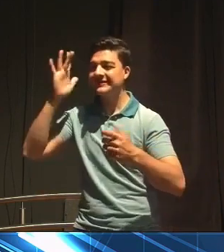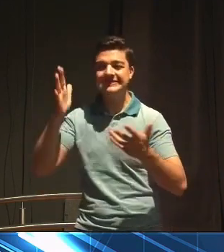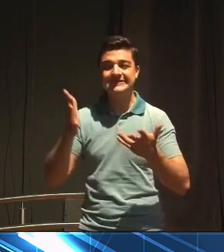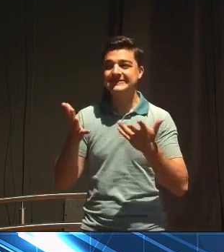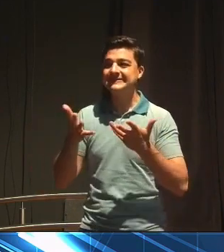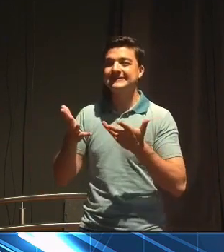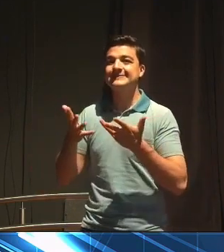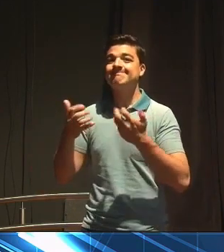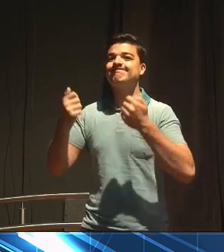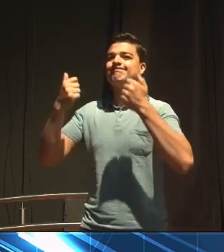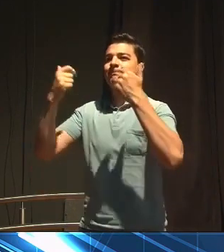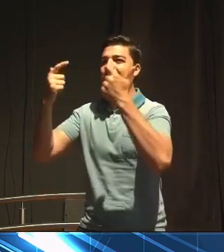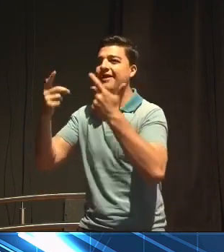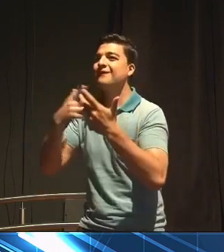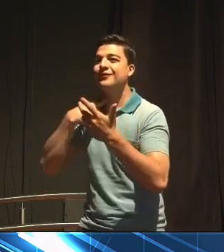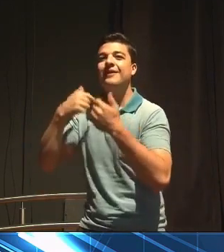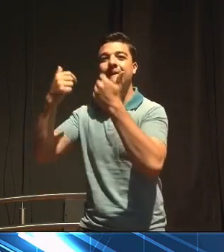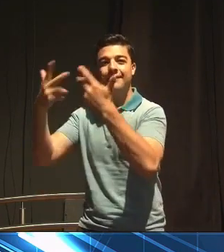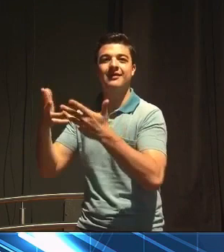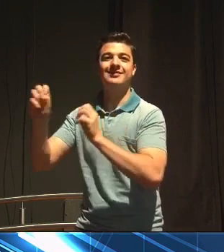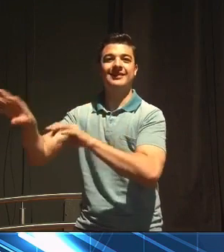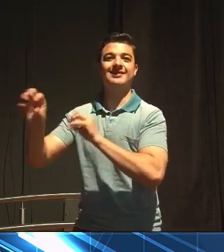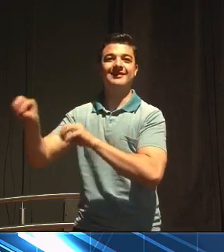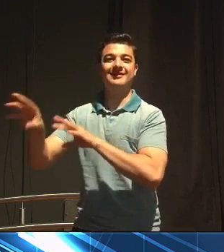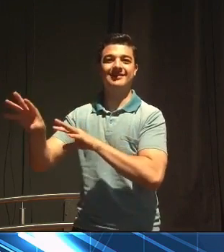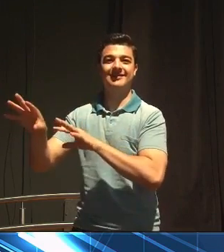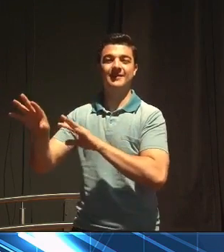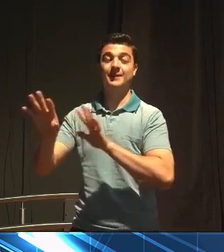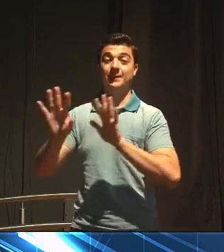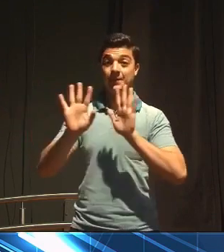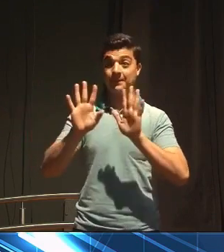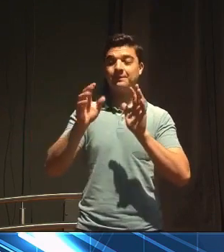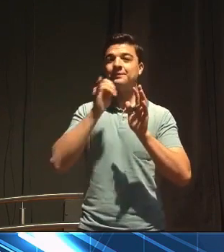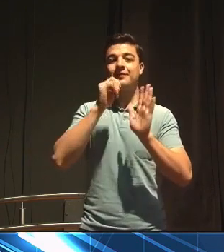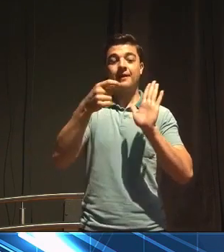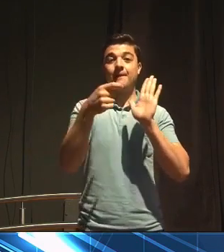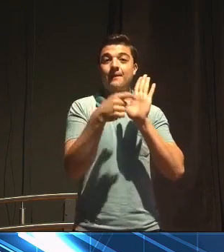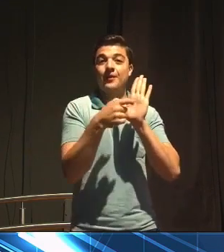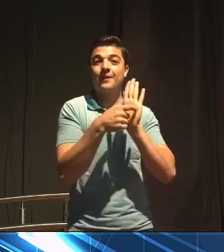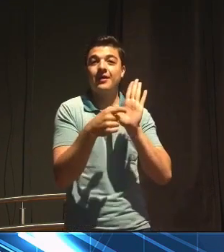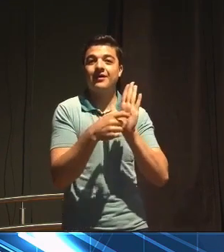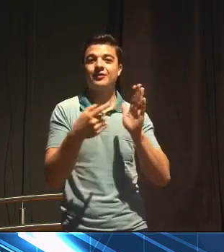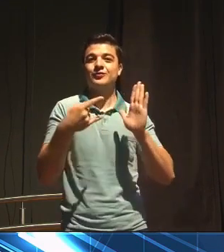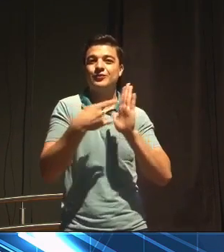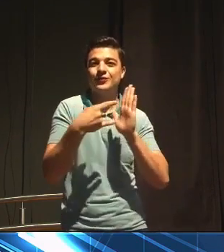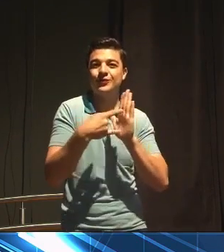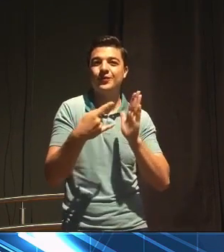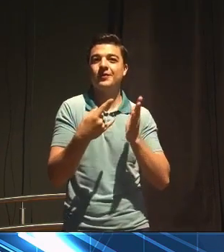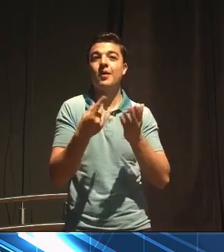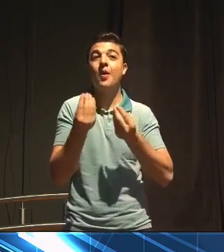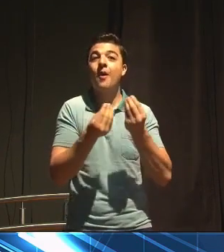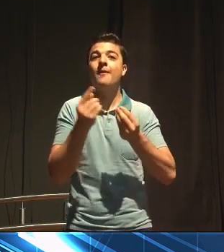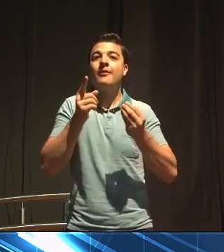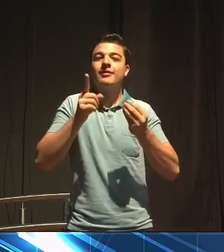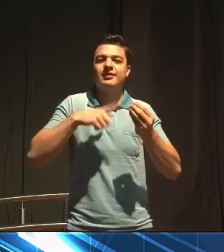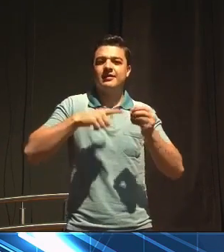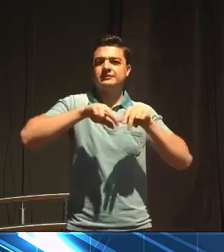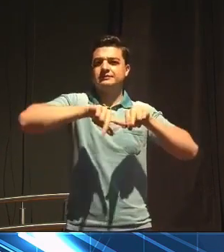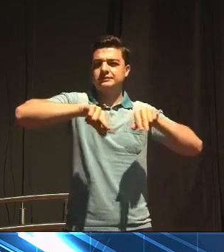falar. Desenvolvimento de software é uma sequência de processos que a gente coloca em prática